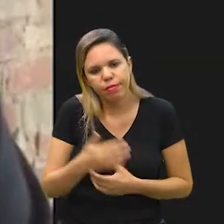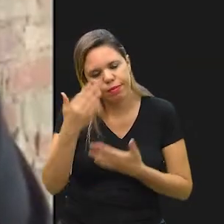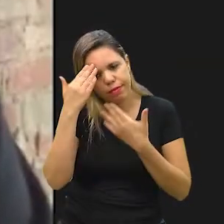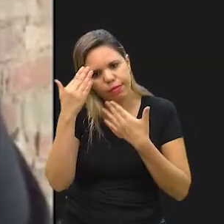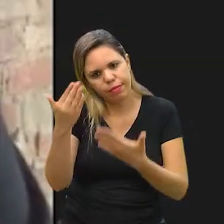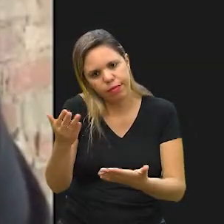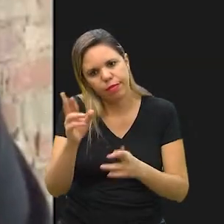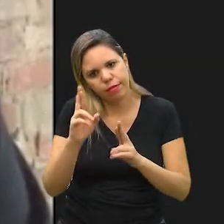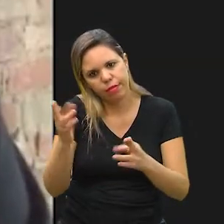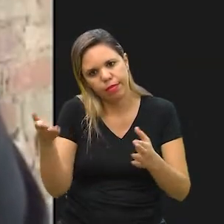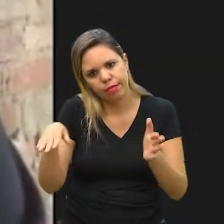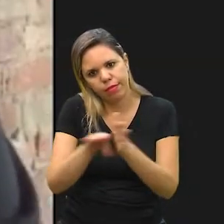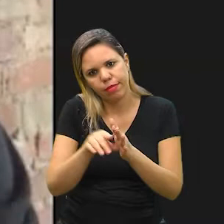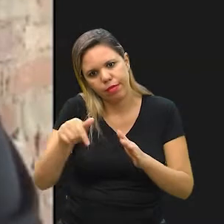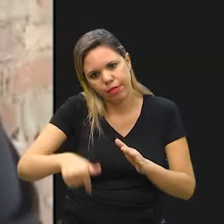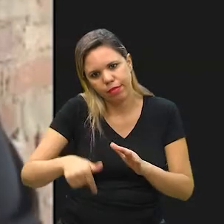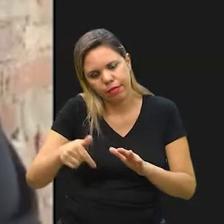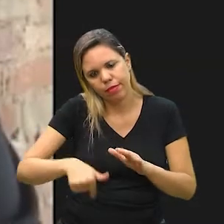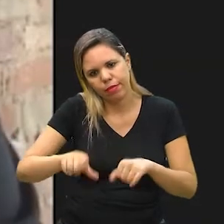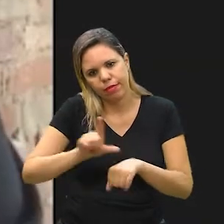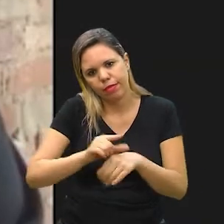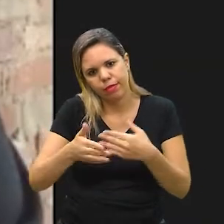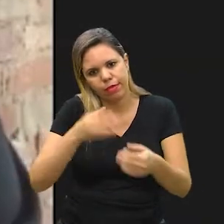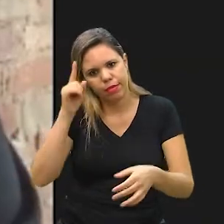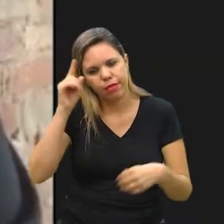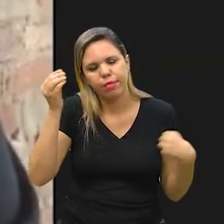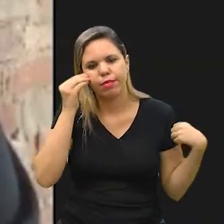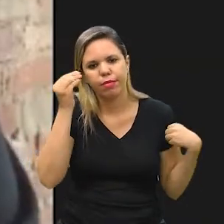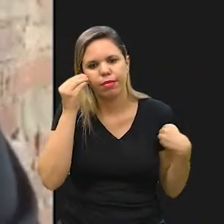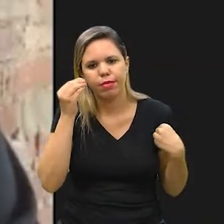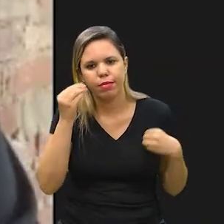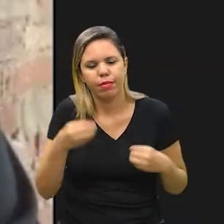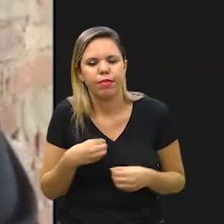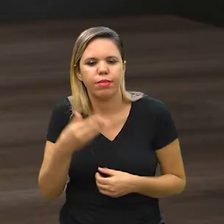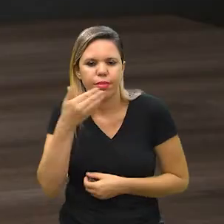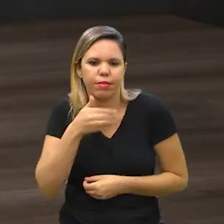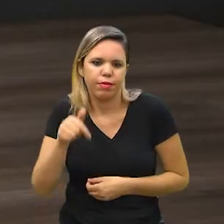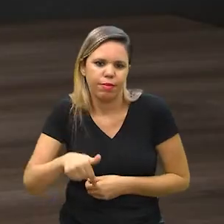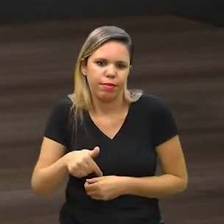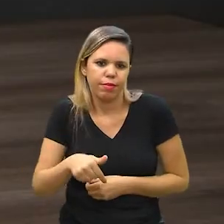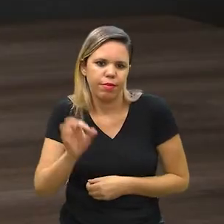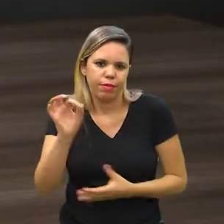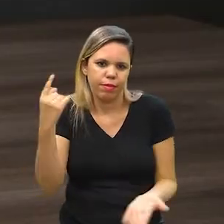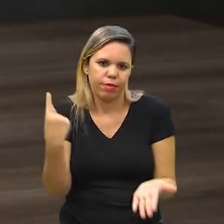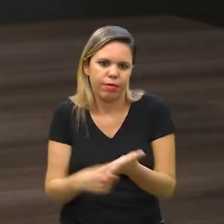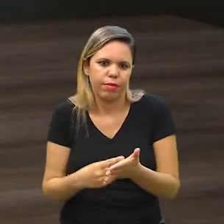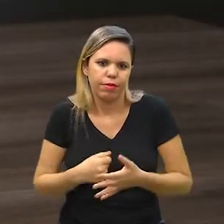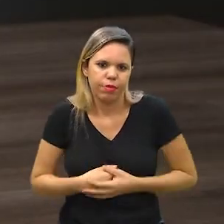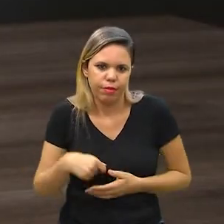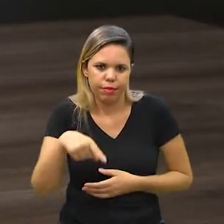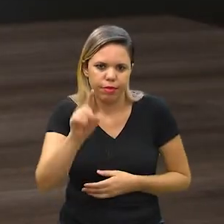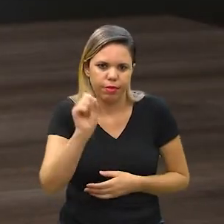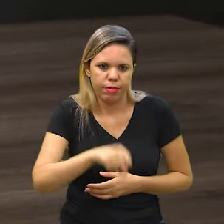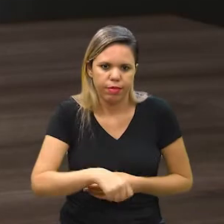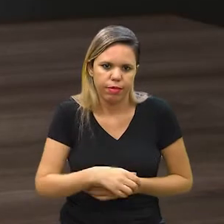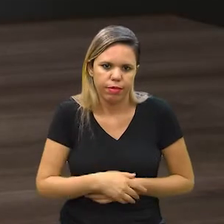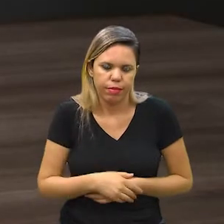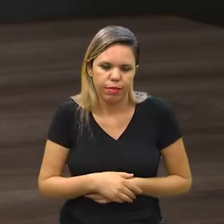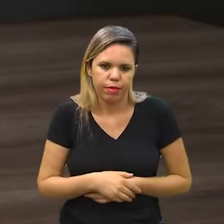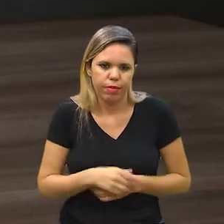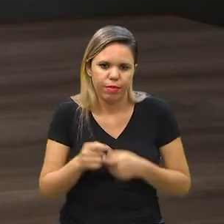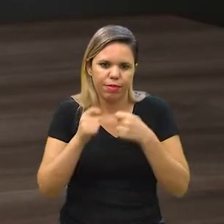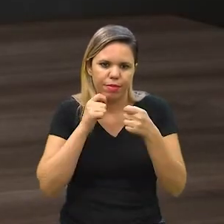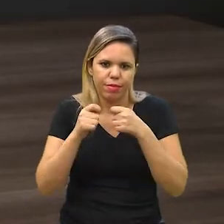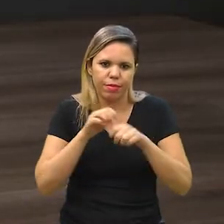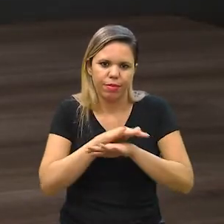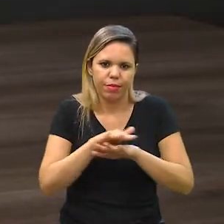agradeço e eu espero você aqui na Original Cheesecake qualquer dia para provar o nosso doce aqui. Combinado, então. Eu vou sim, gente. E com essa